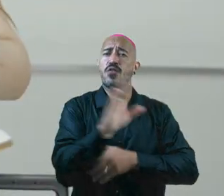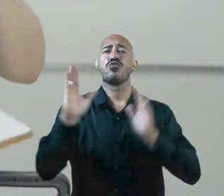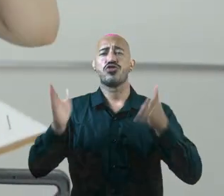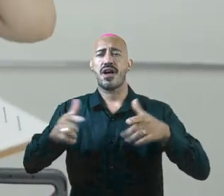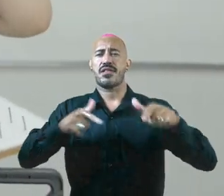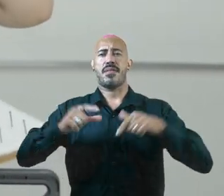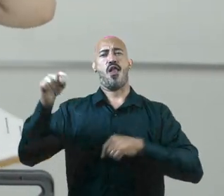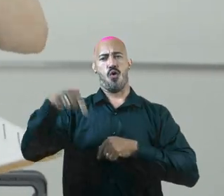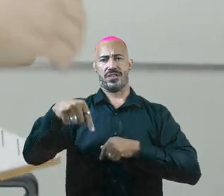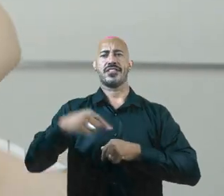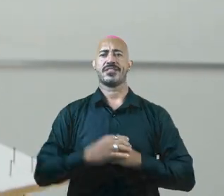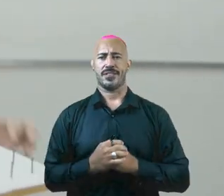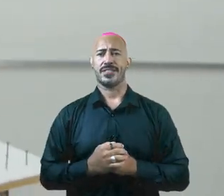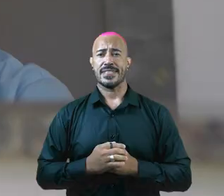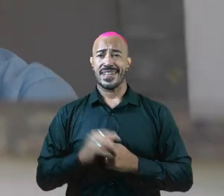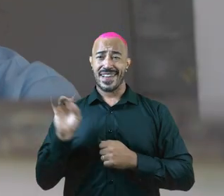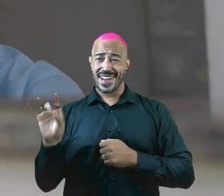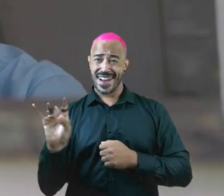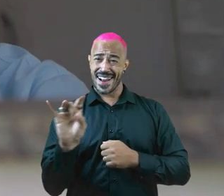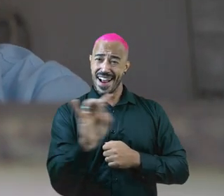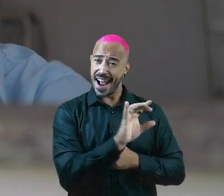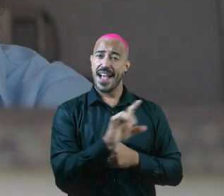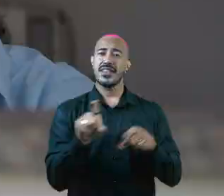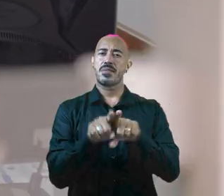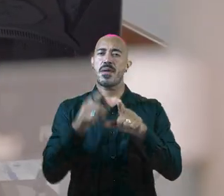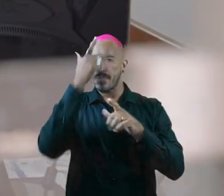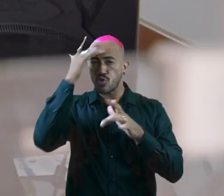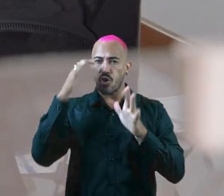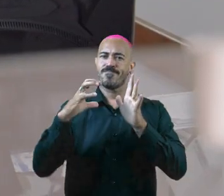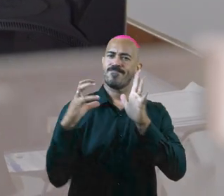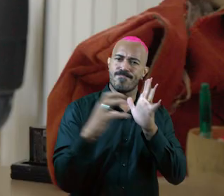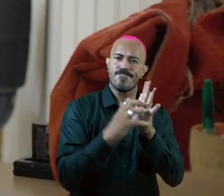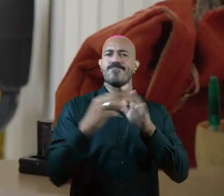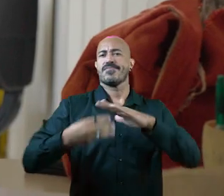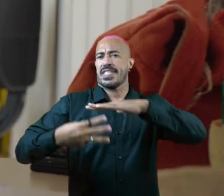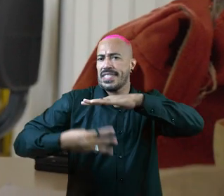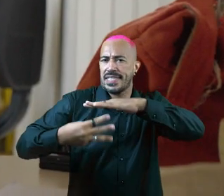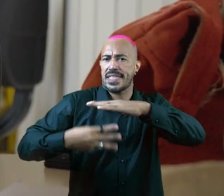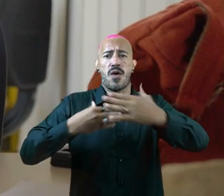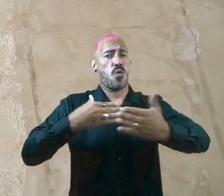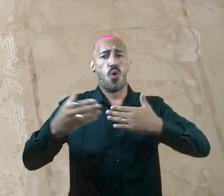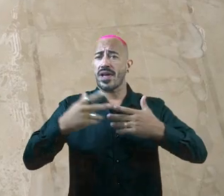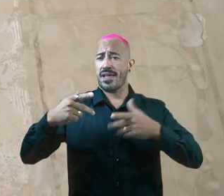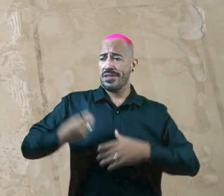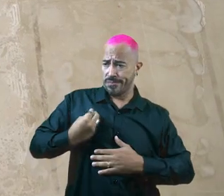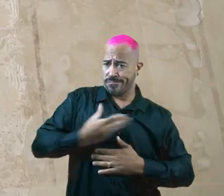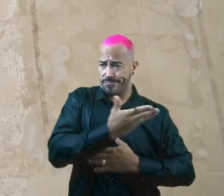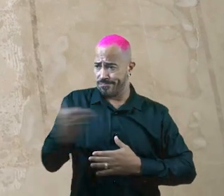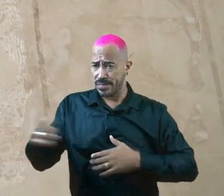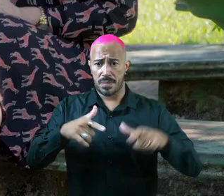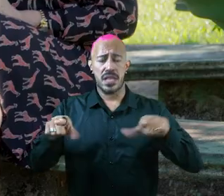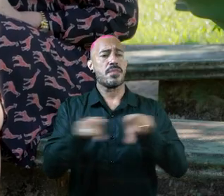aqui, sabe? De cada colaborador terceirizado, tá? Que tá aqui. E os